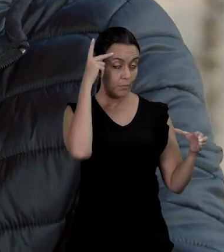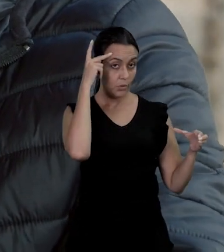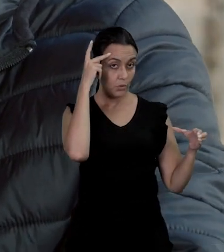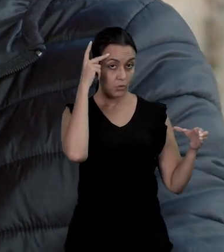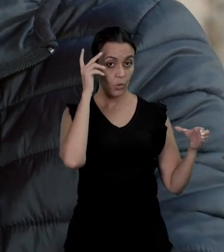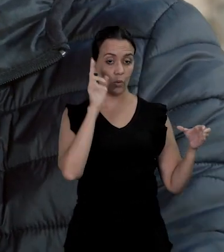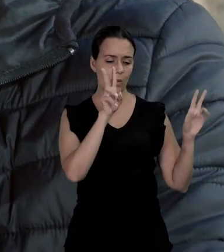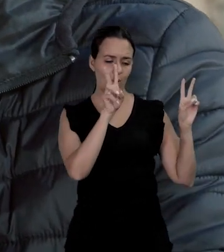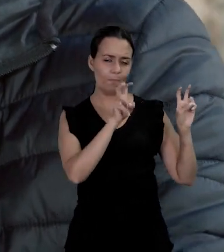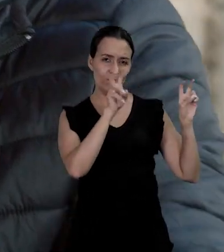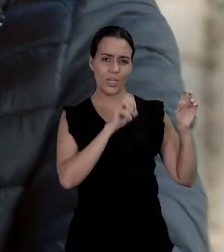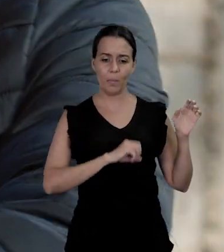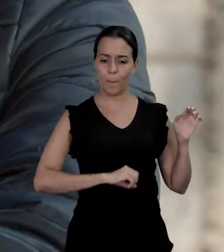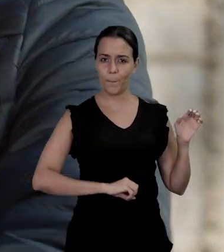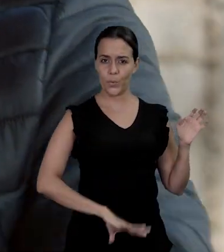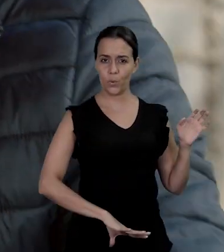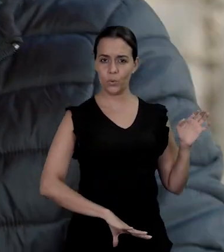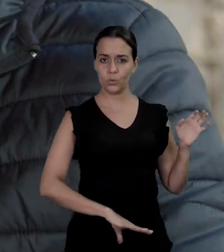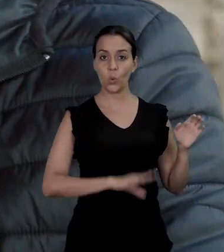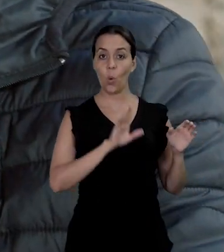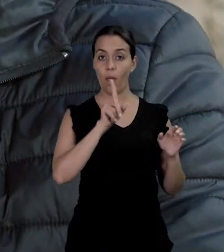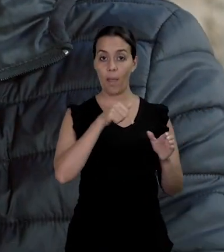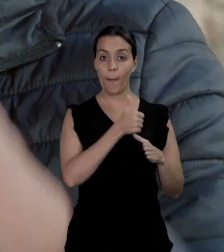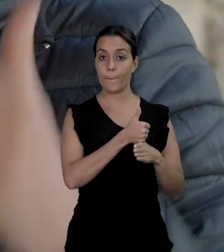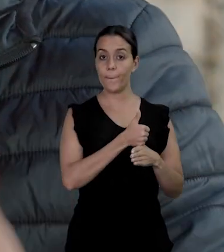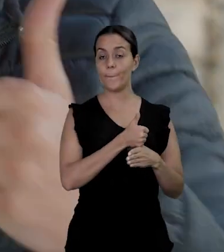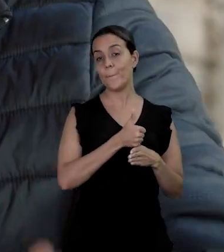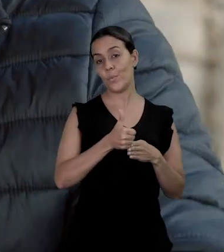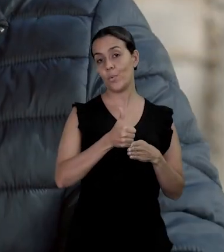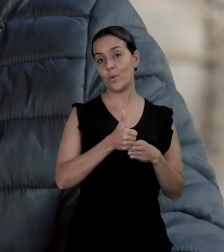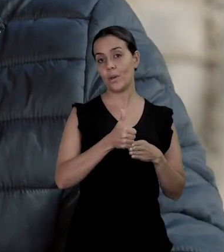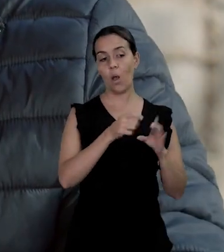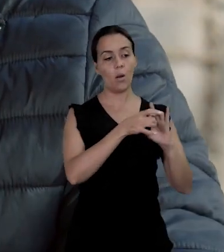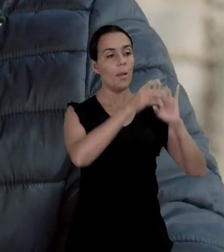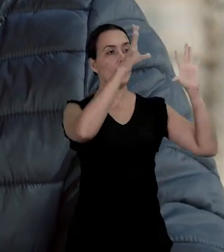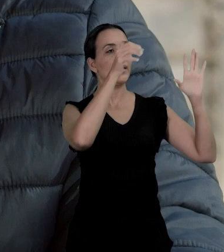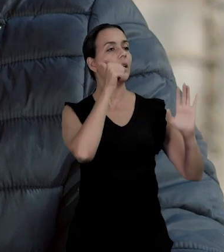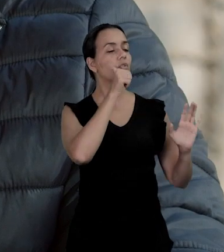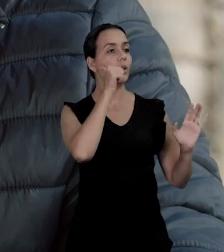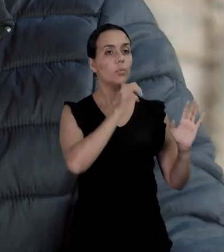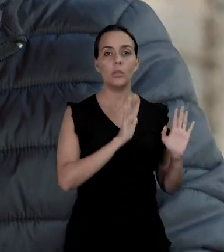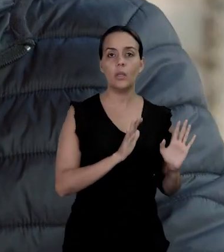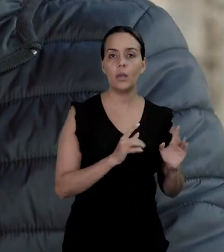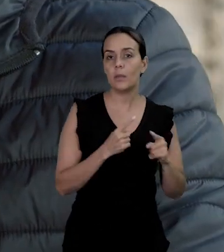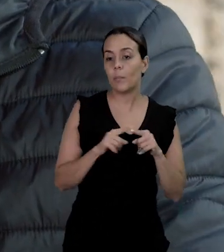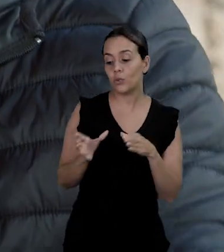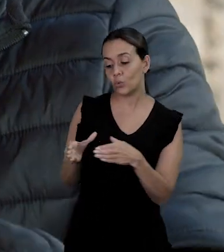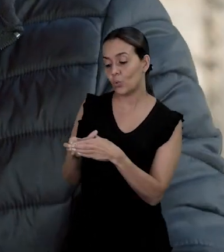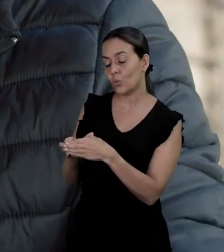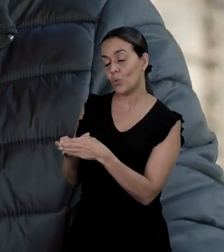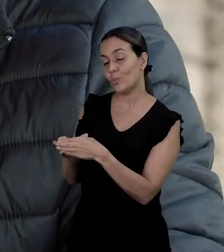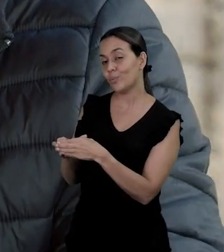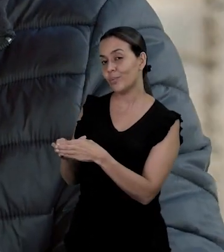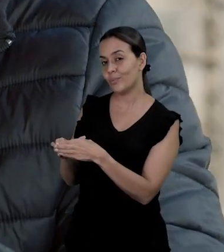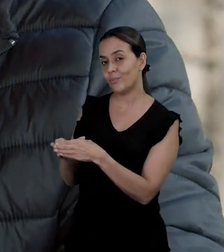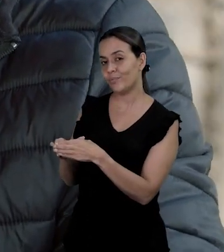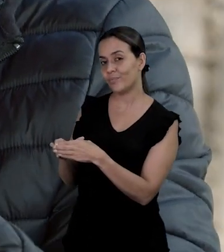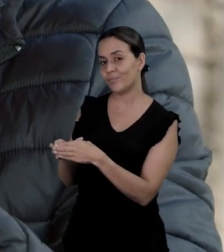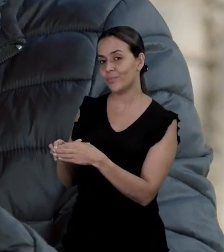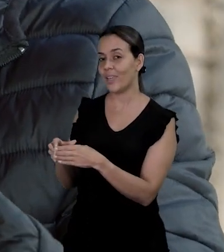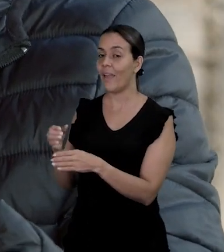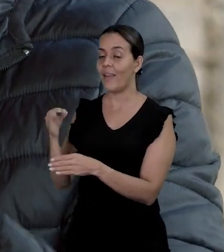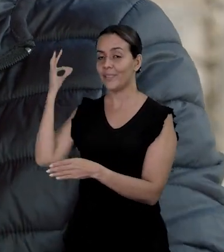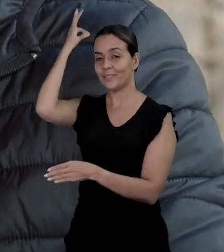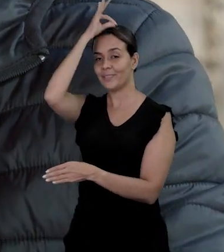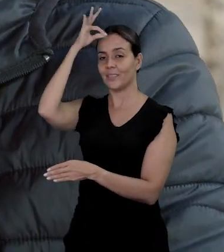da mulher, tal. Outra. Perfeito. Mas tem um outro grupo que vai trazer isso como a ideia da santidade. Perfeito. Entendeu? É isso. Então, da pureza, né? Santidade e pureza